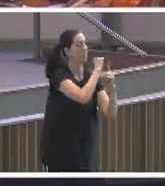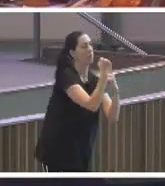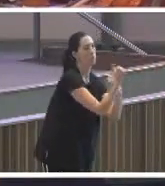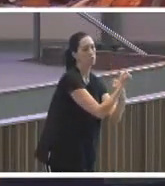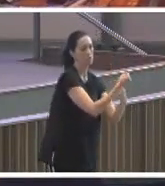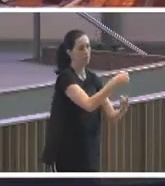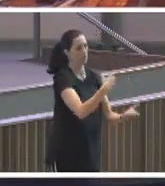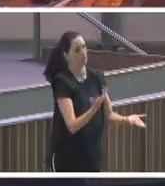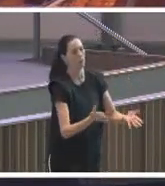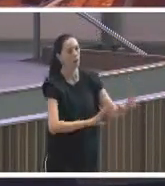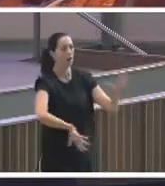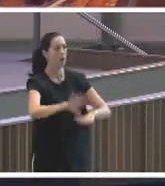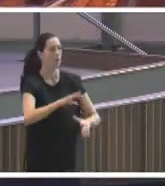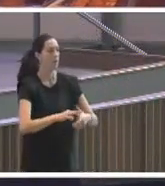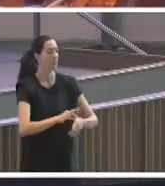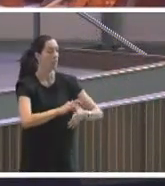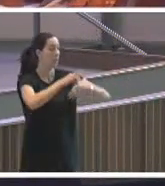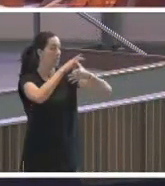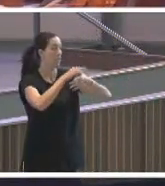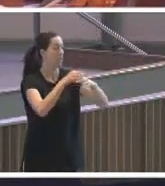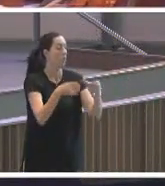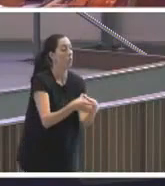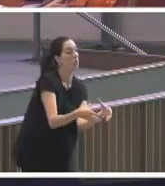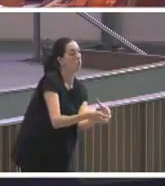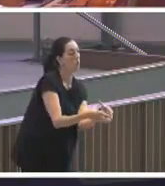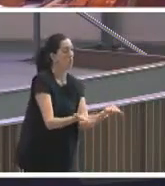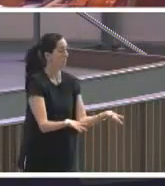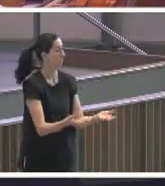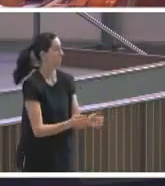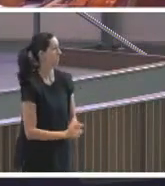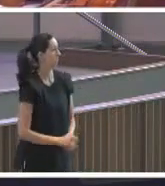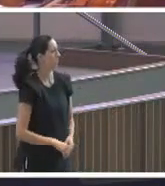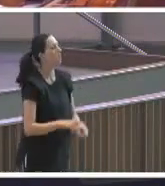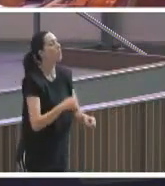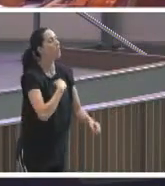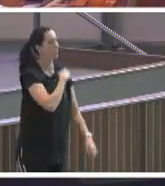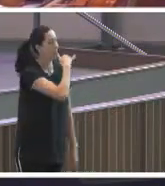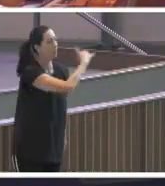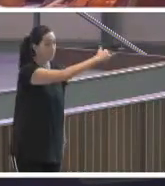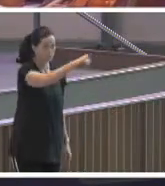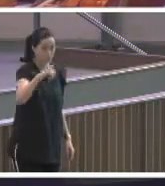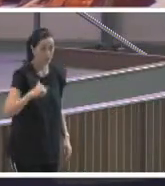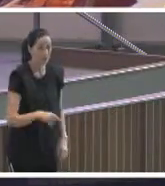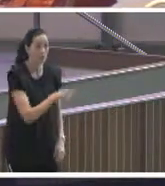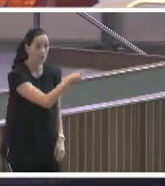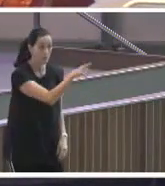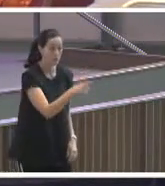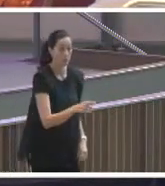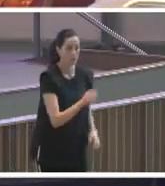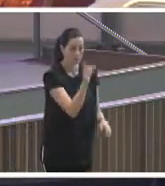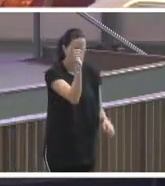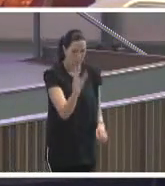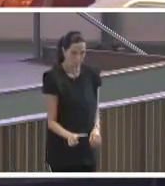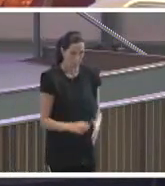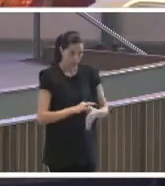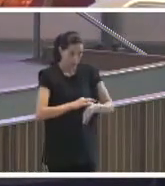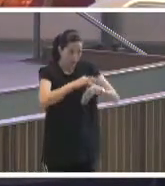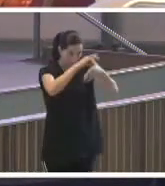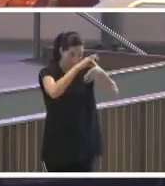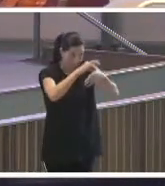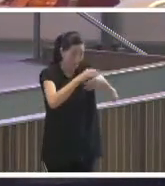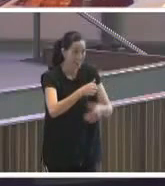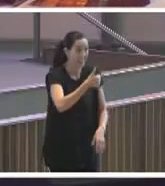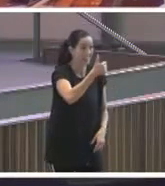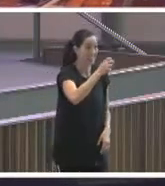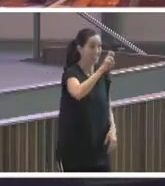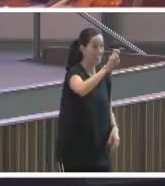sociedade, líderes num grupo social. Então eu quero dizer para você que os seus 15 aumentaram de tamanho. E